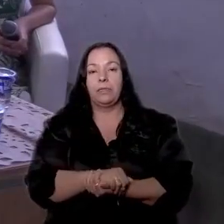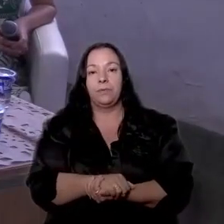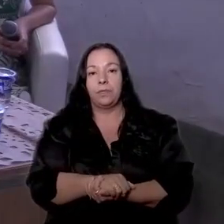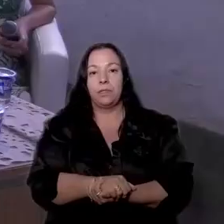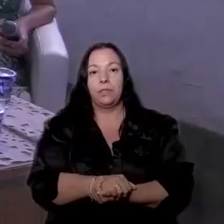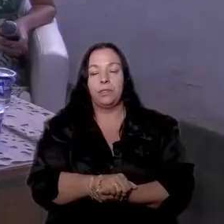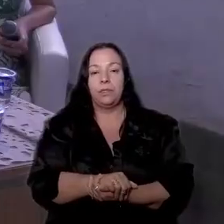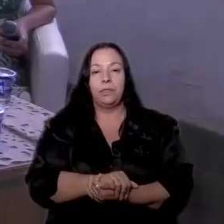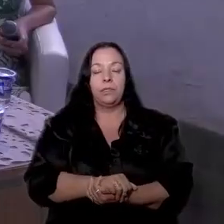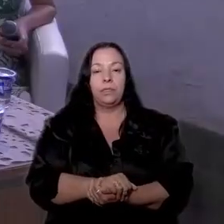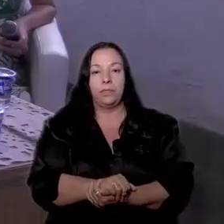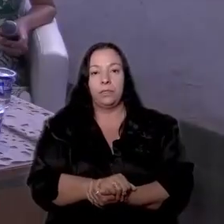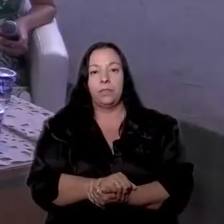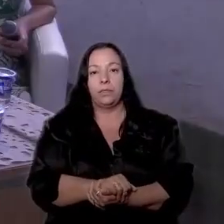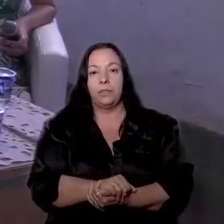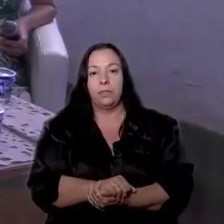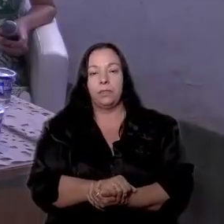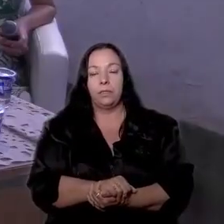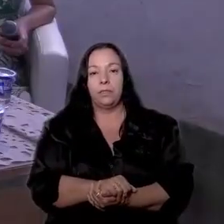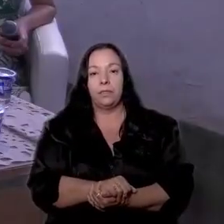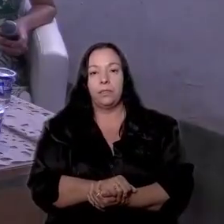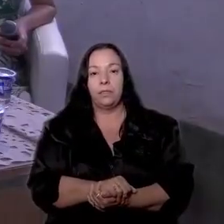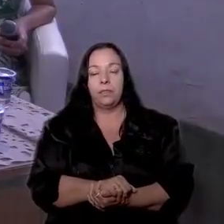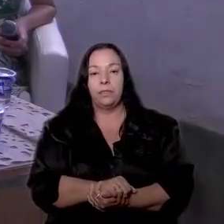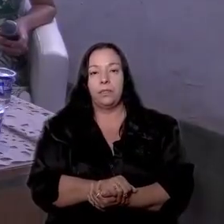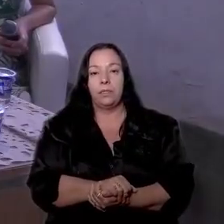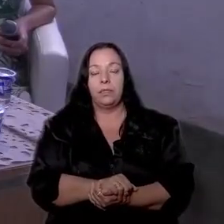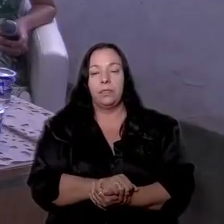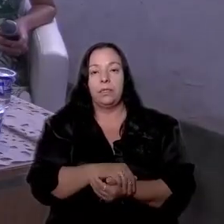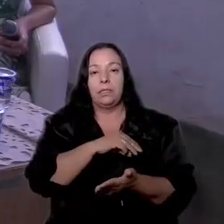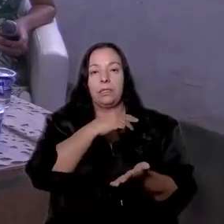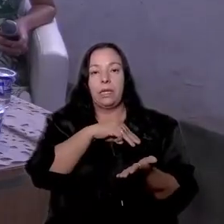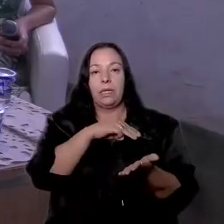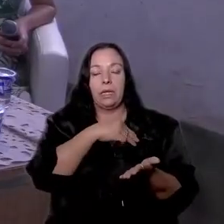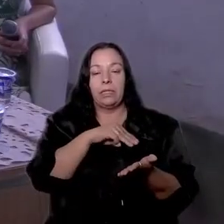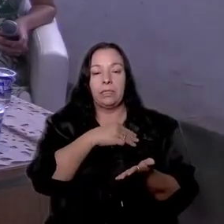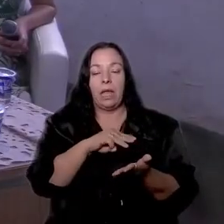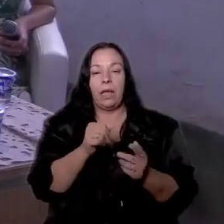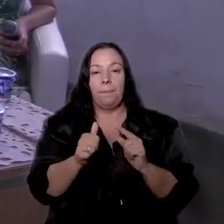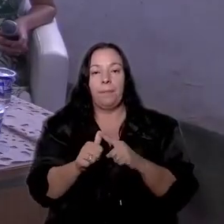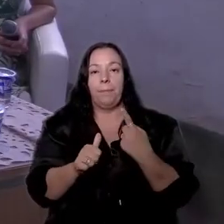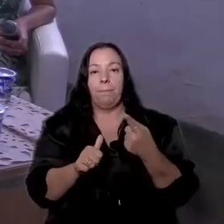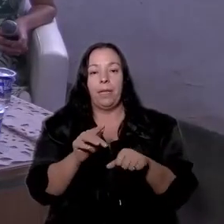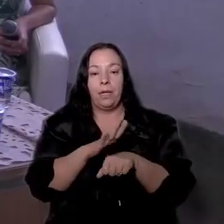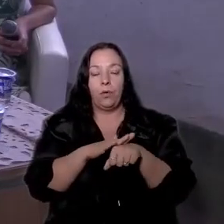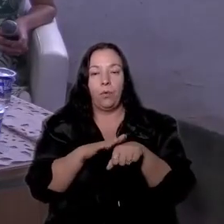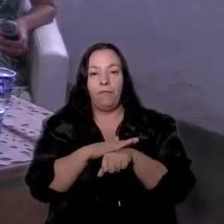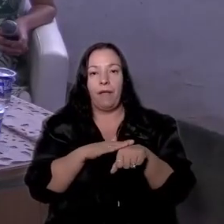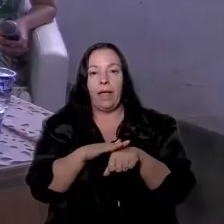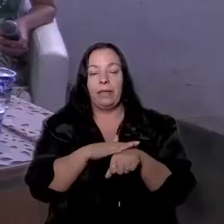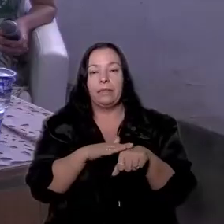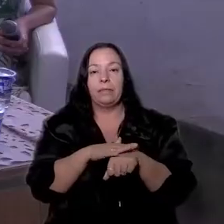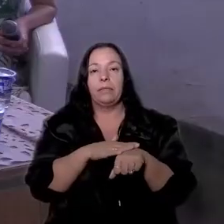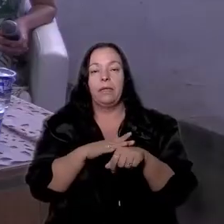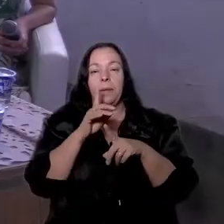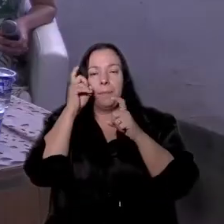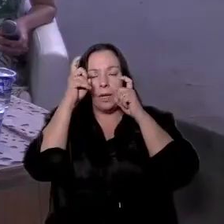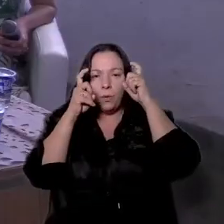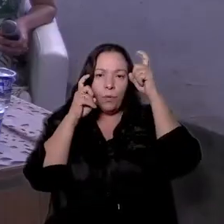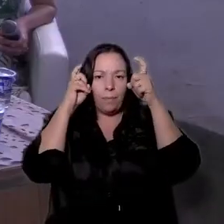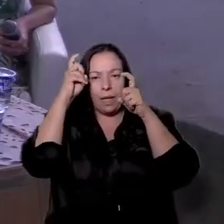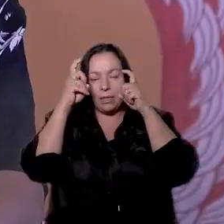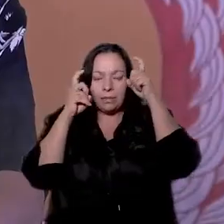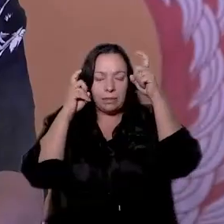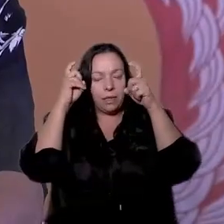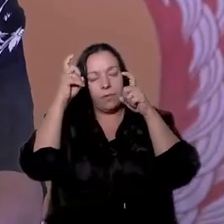primeiras encomendas que ela fez quando eu assumi o cargo de secretário. A primeira conversa que eu tive com ela foi exatamente a preocupação da